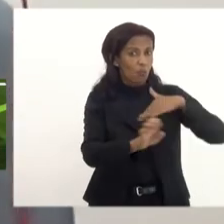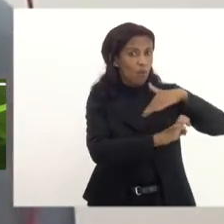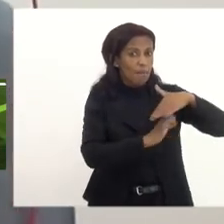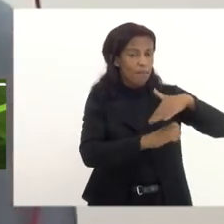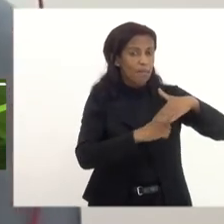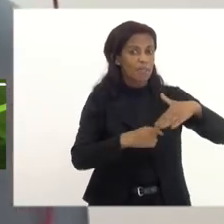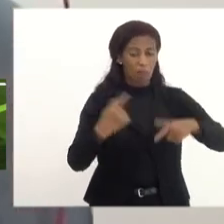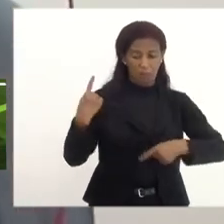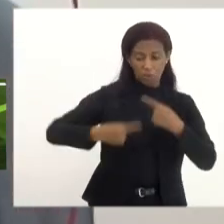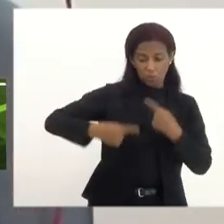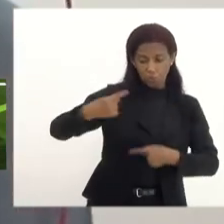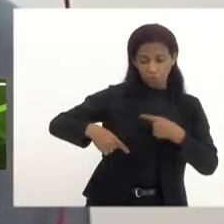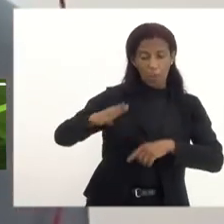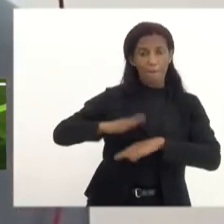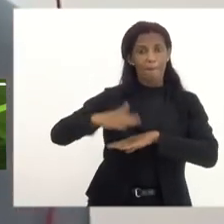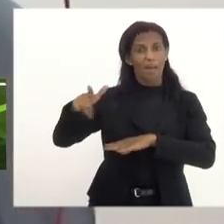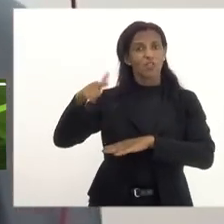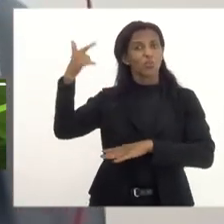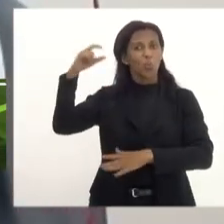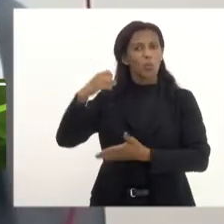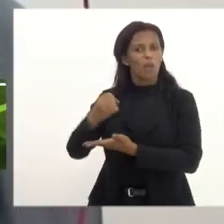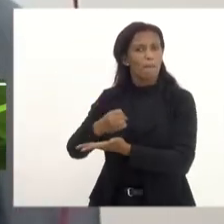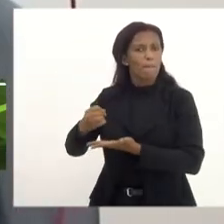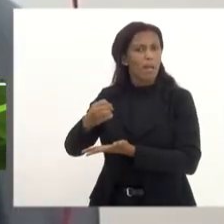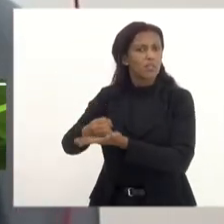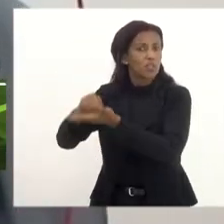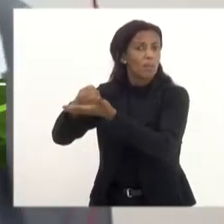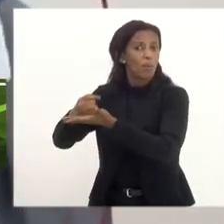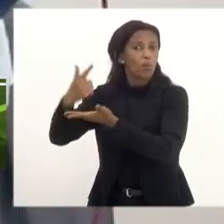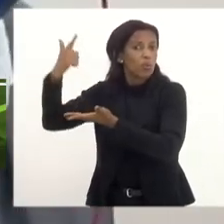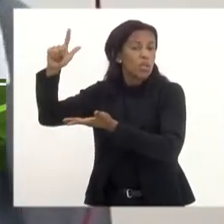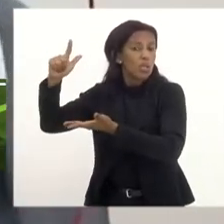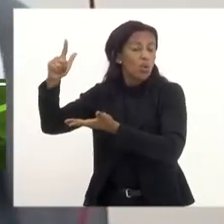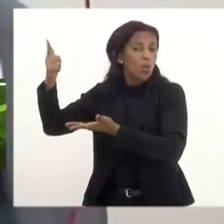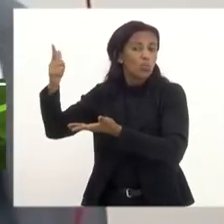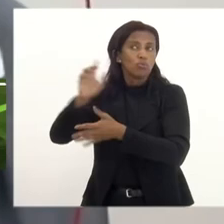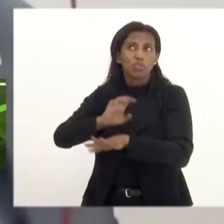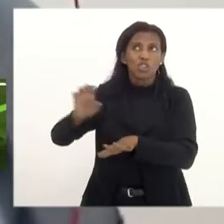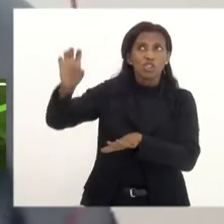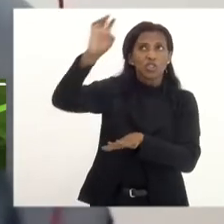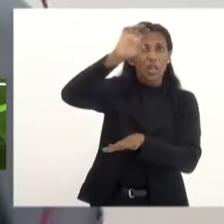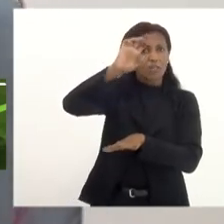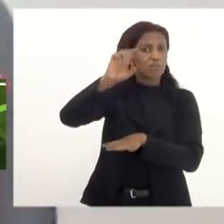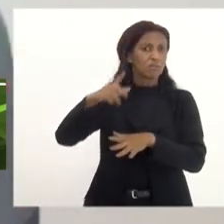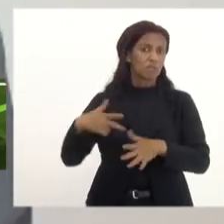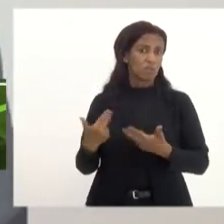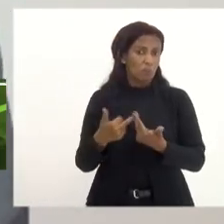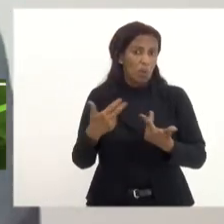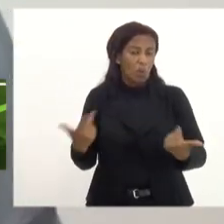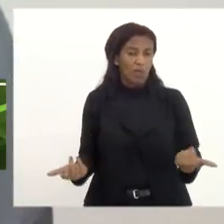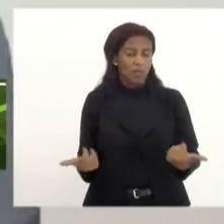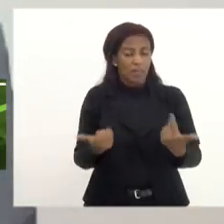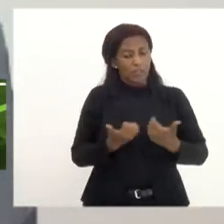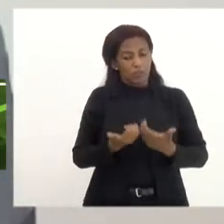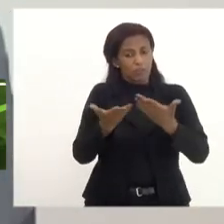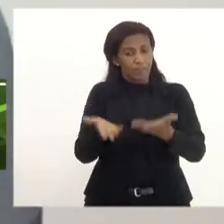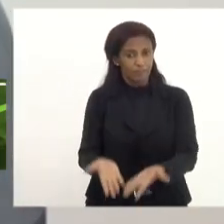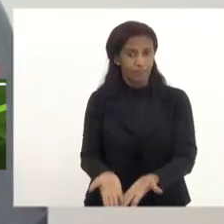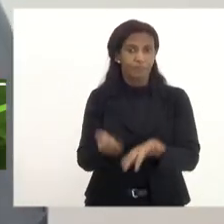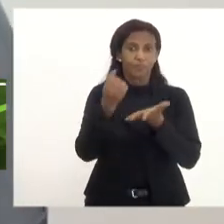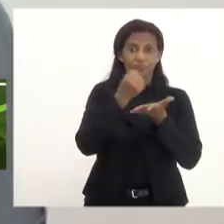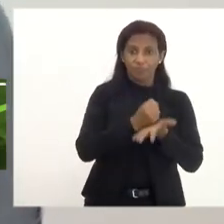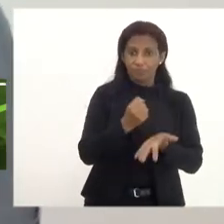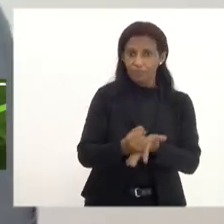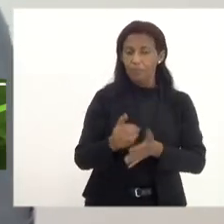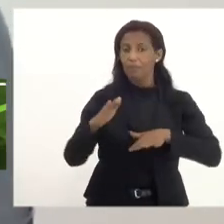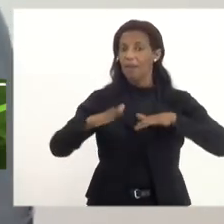mais competitiva que outras bases de apoio de outros estados. Teve mais qualidade e foi concedida com o contrato,